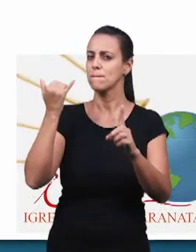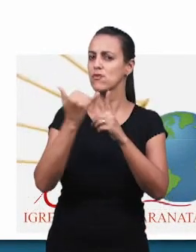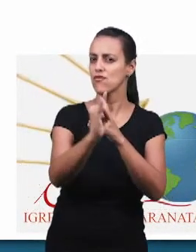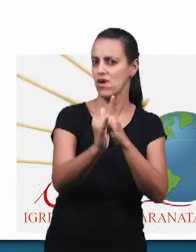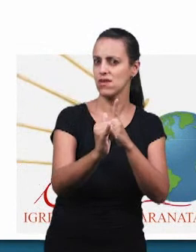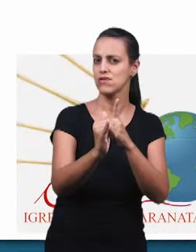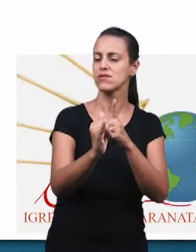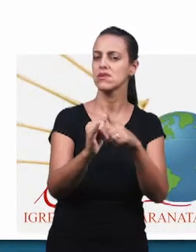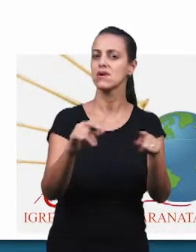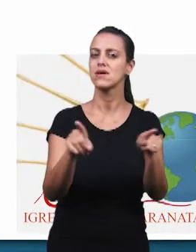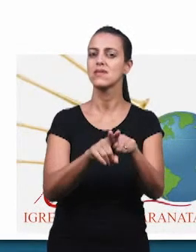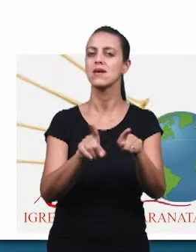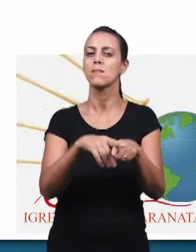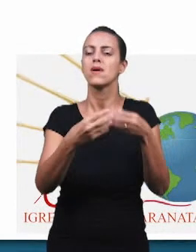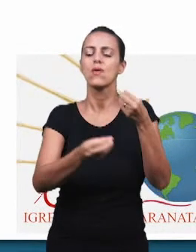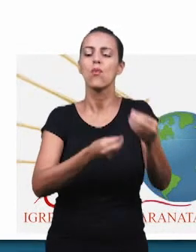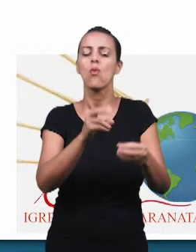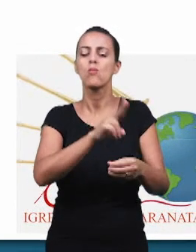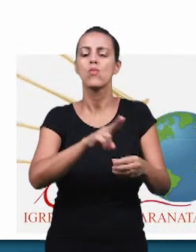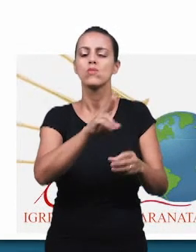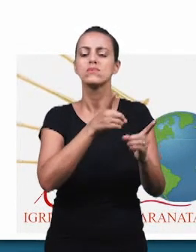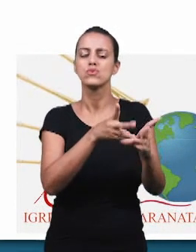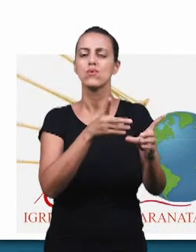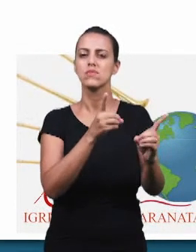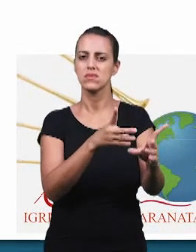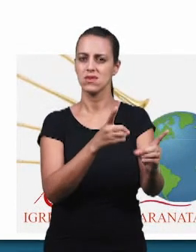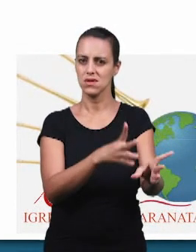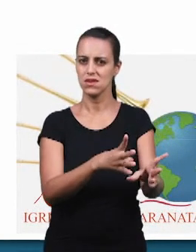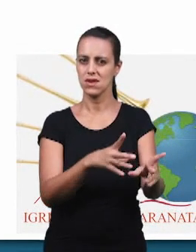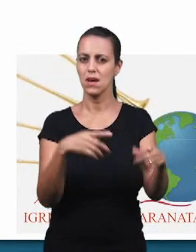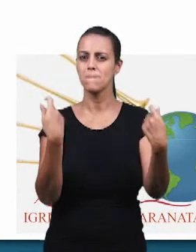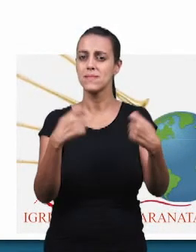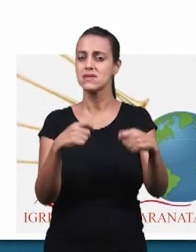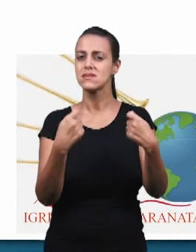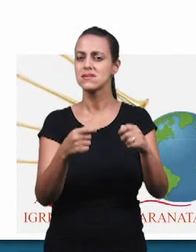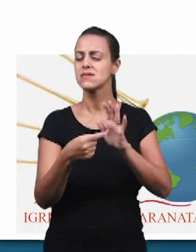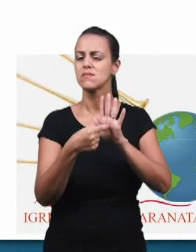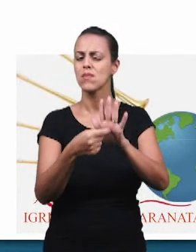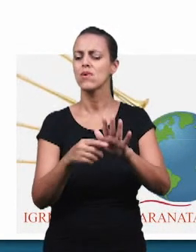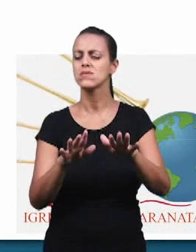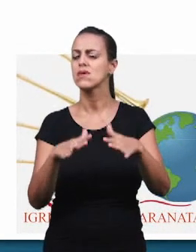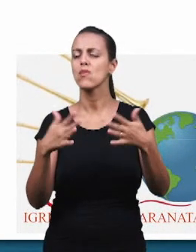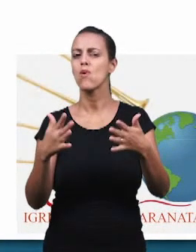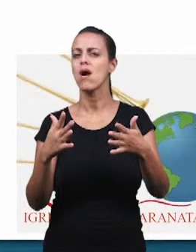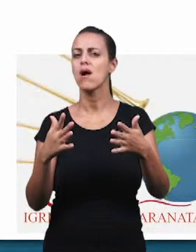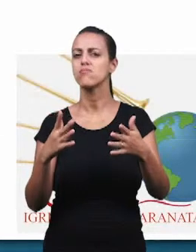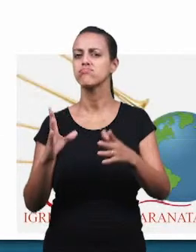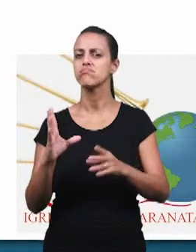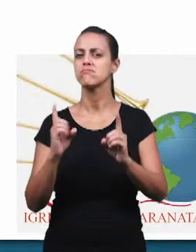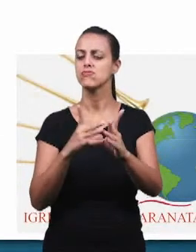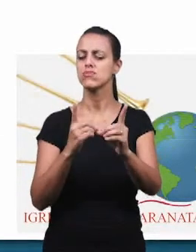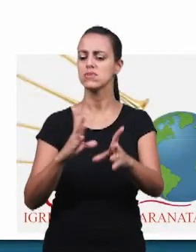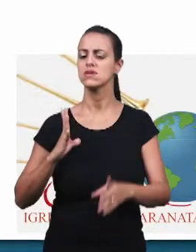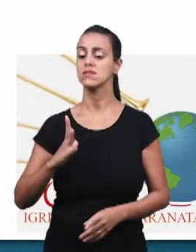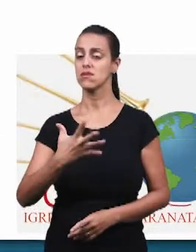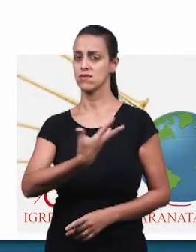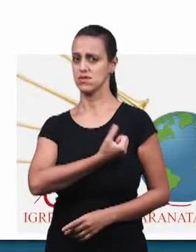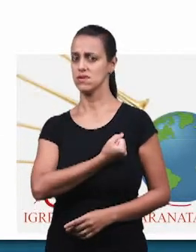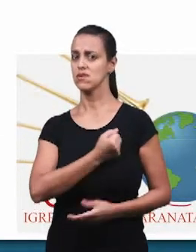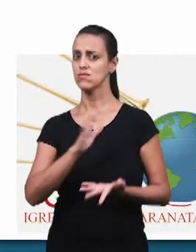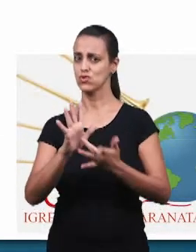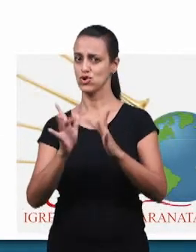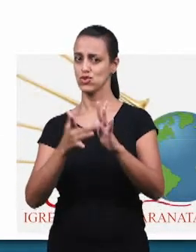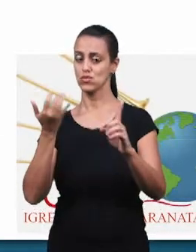profético e à prática da doutrina, destaque a doutrina de salvação profetizada pelo